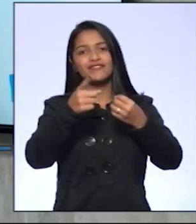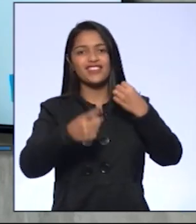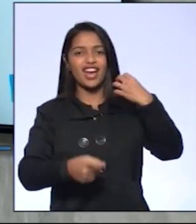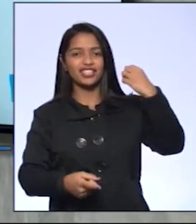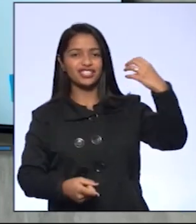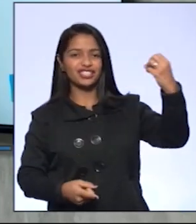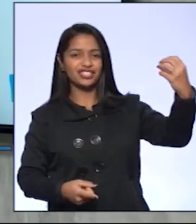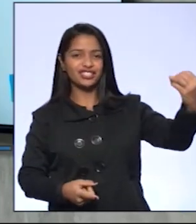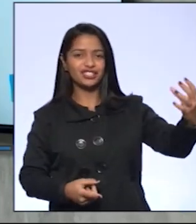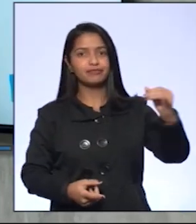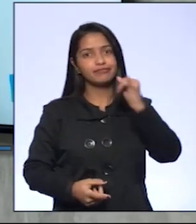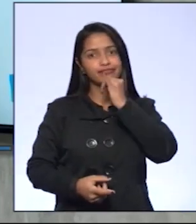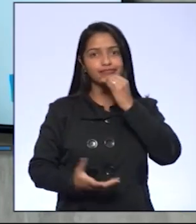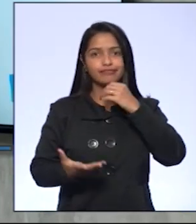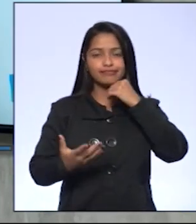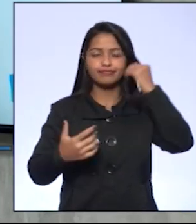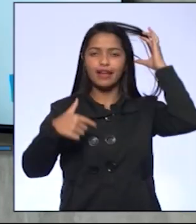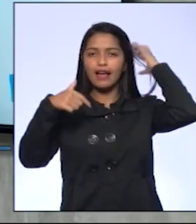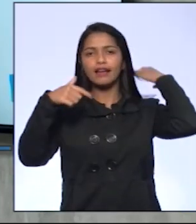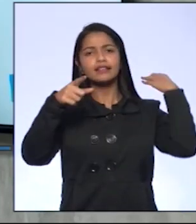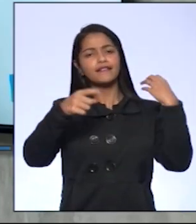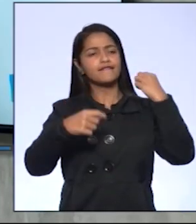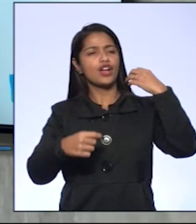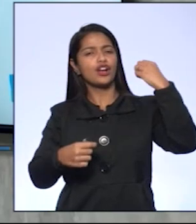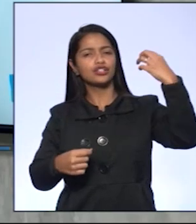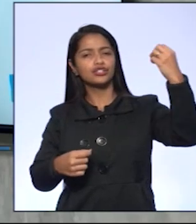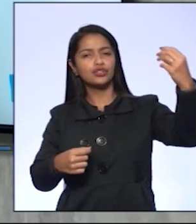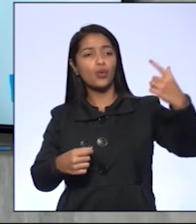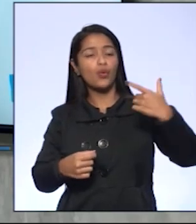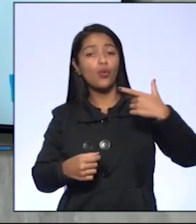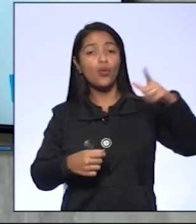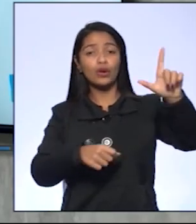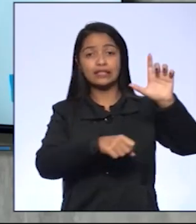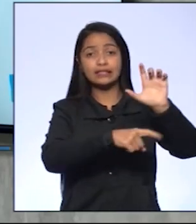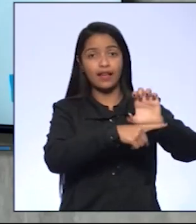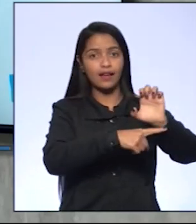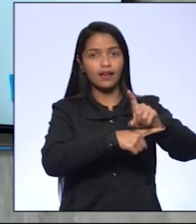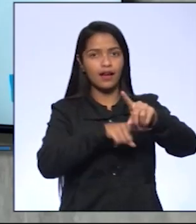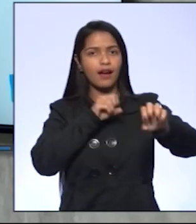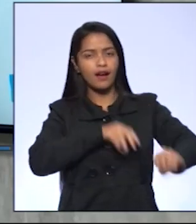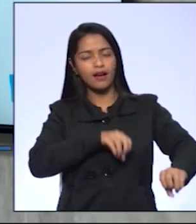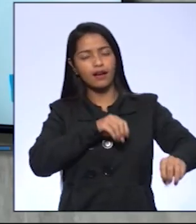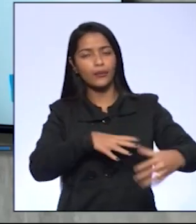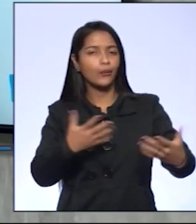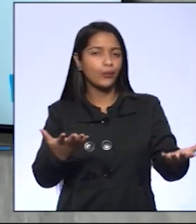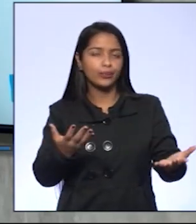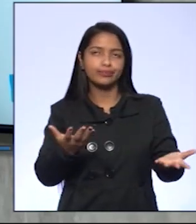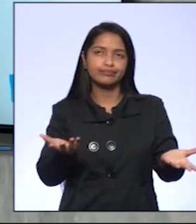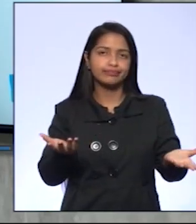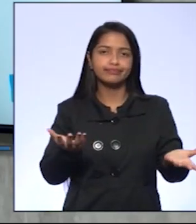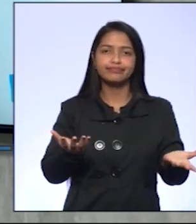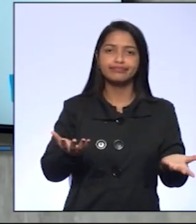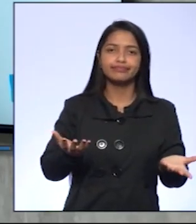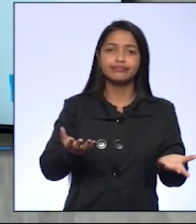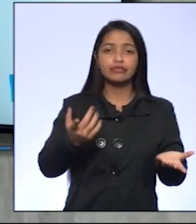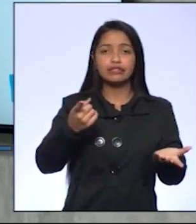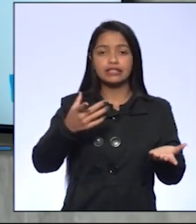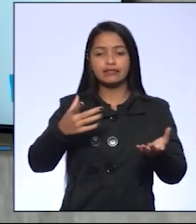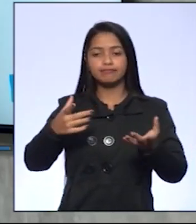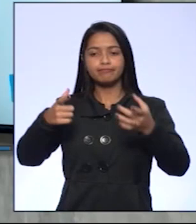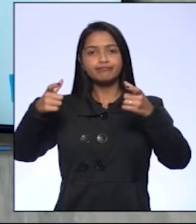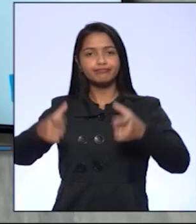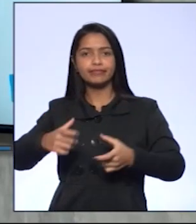sai daqui e vai dar aula em um outro estado, ou você está em uma